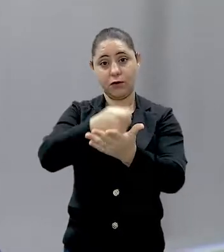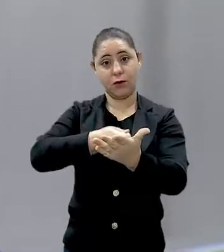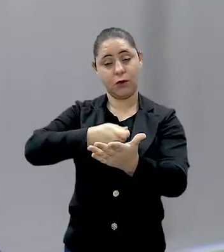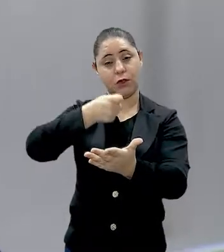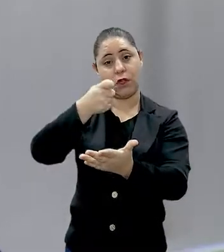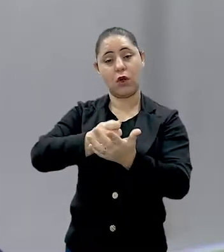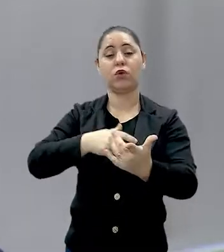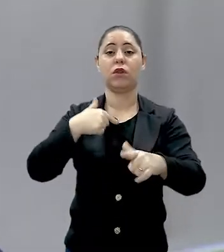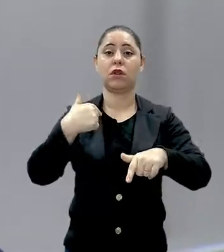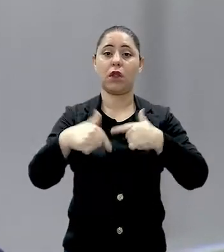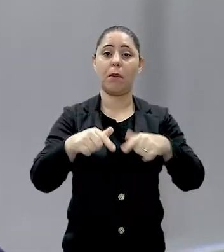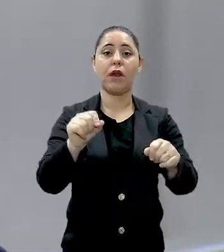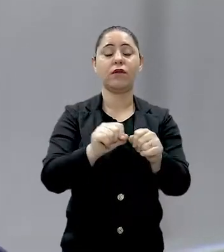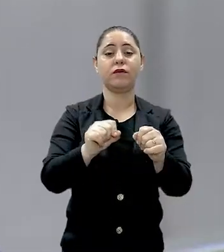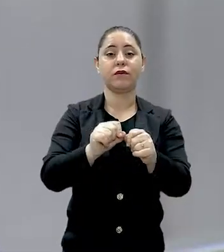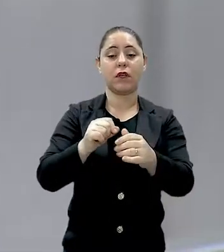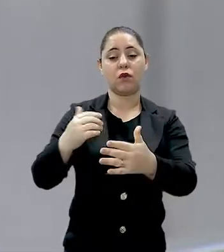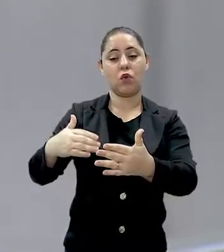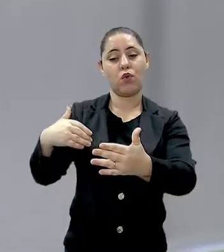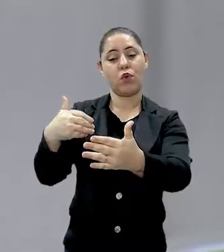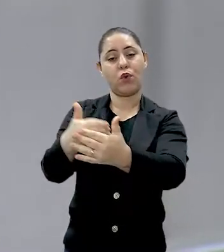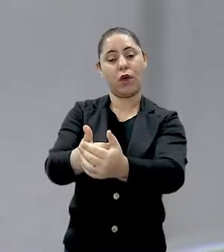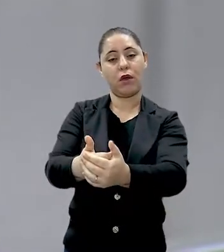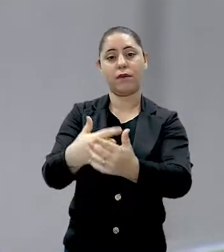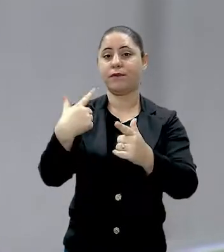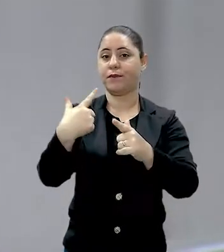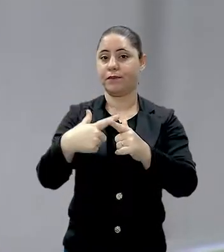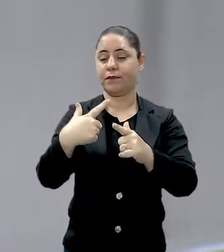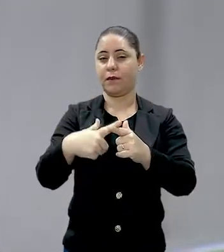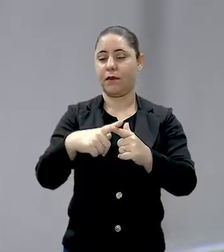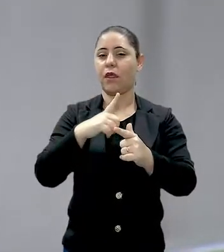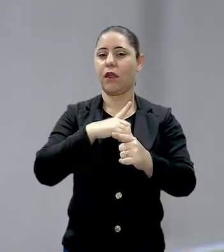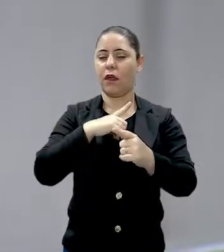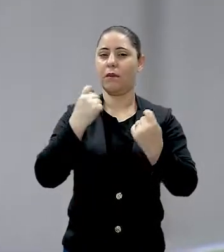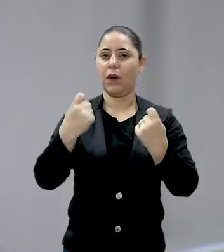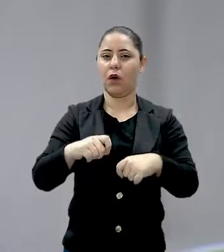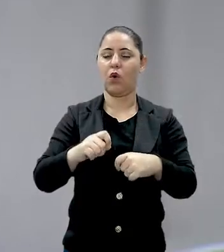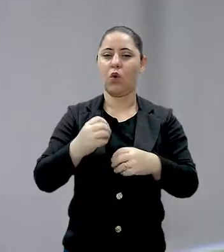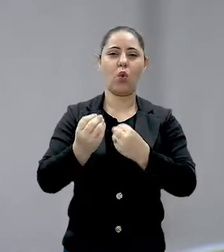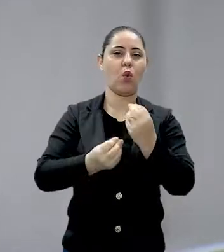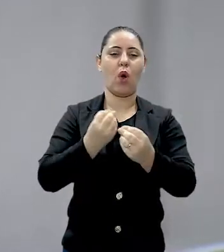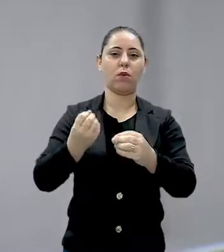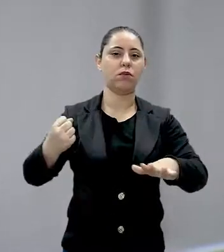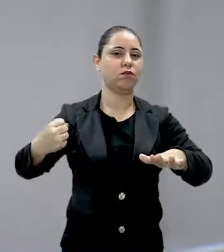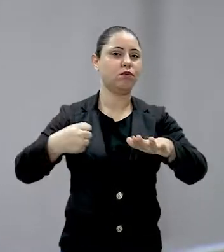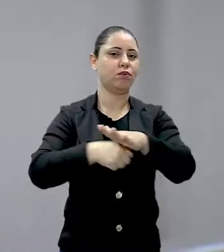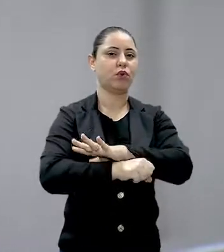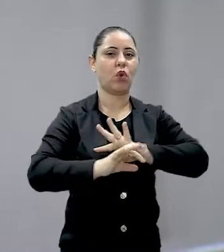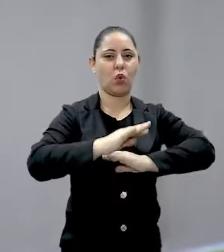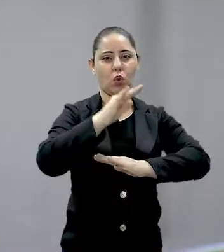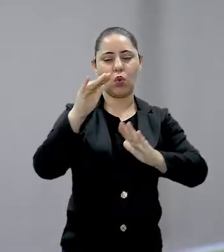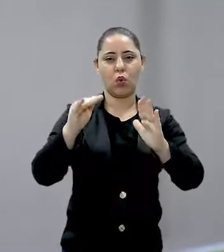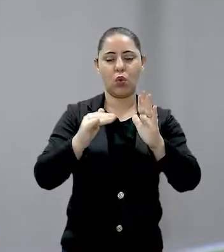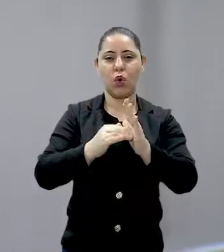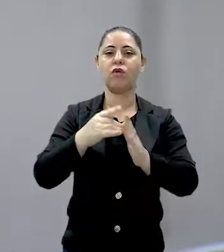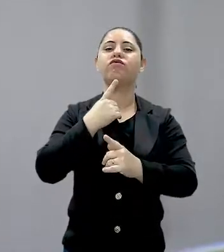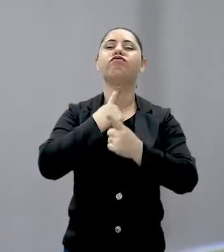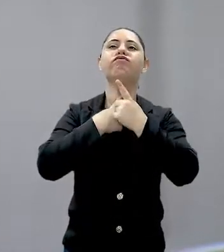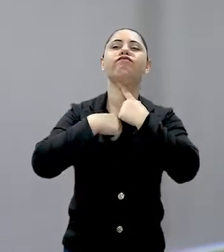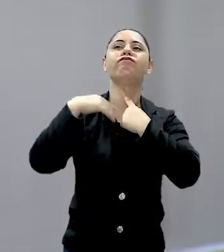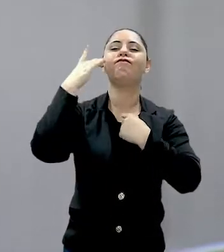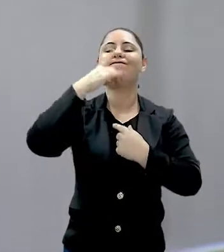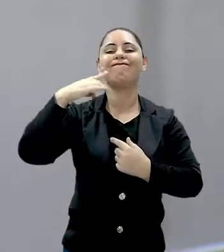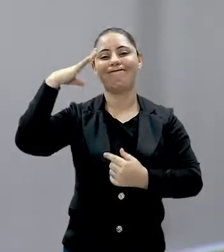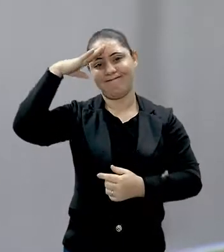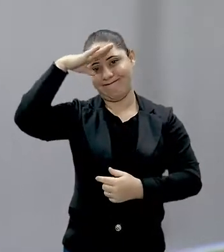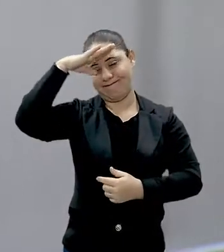é reforçar o trabalho que vai ser feito daqui por diante, porque eu tenho que, de uma forma ou de outra, incorporar aí todo o desejo e a